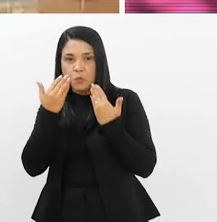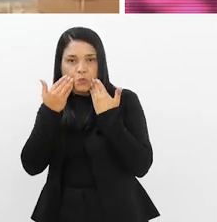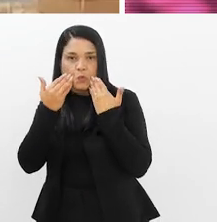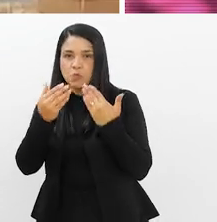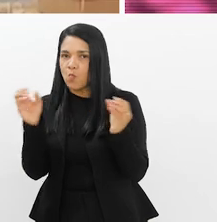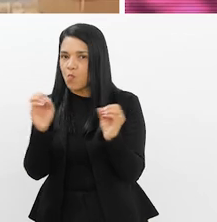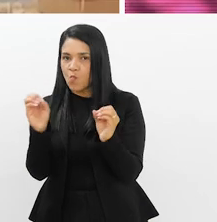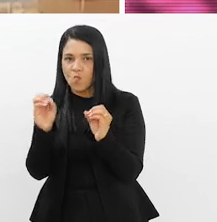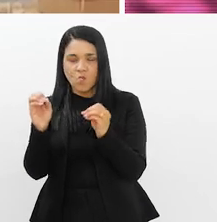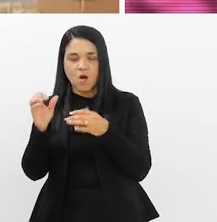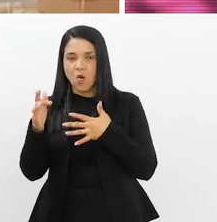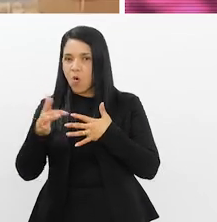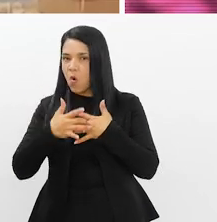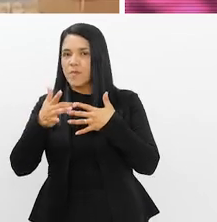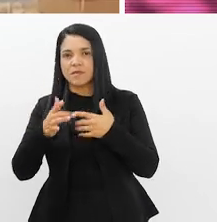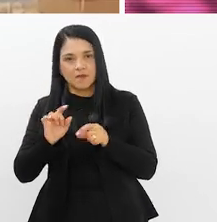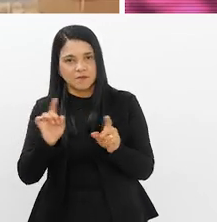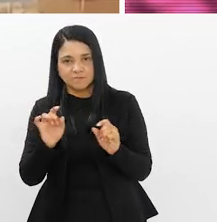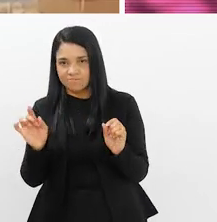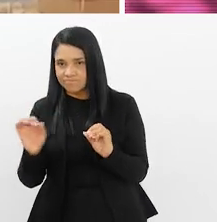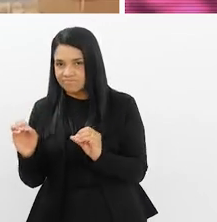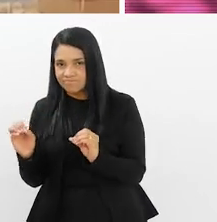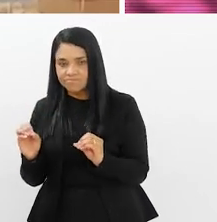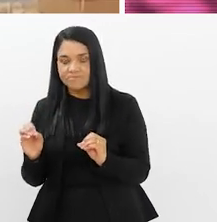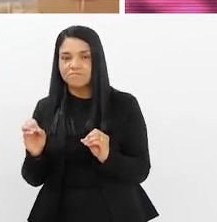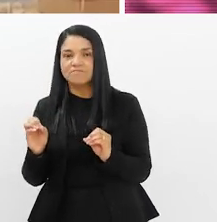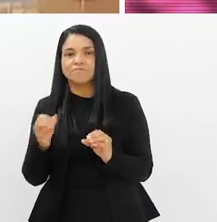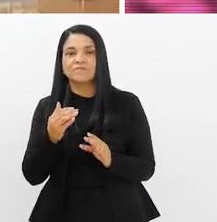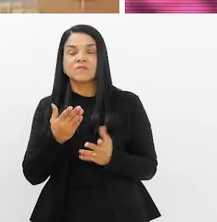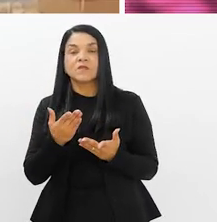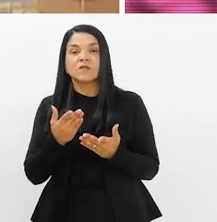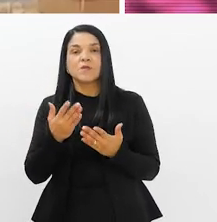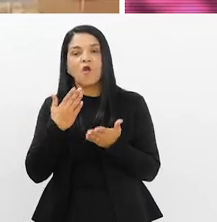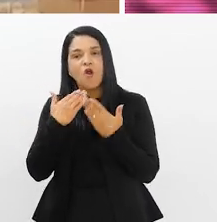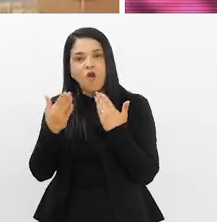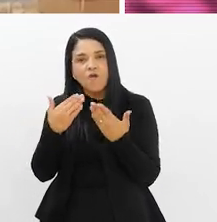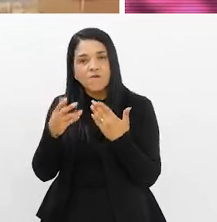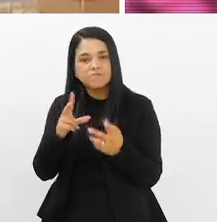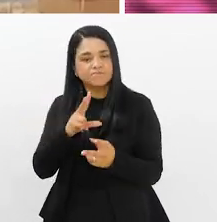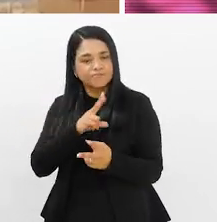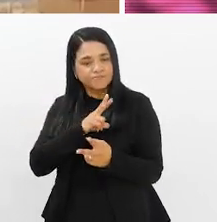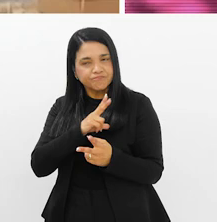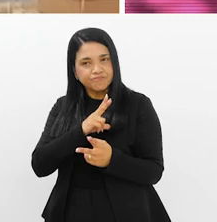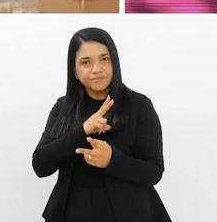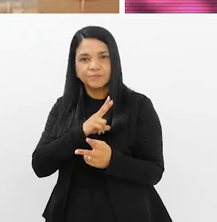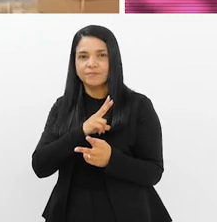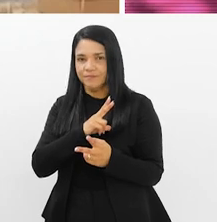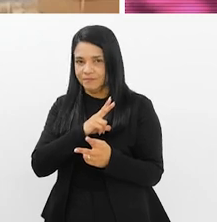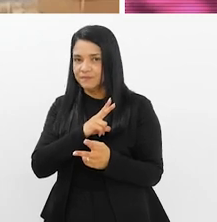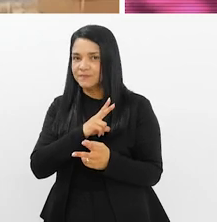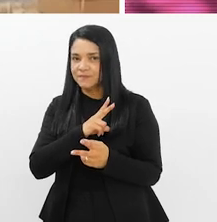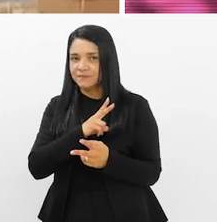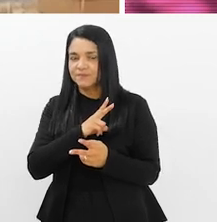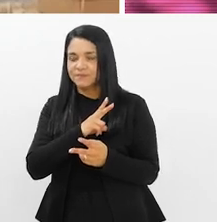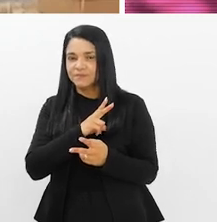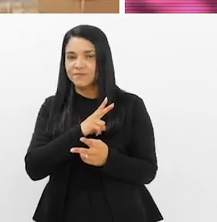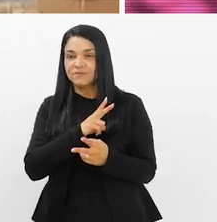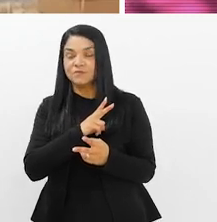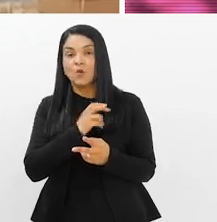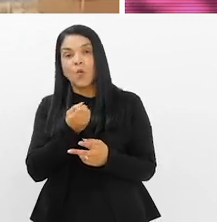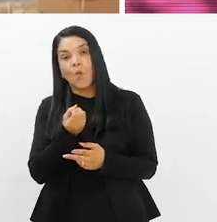elas não se expõem nos comentários públicos, para poder ter uma conversa nesse sentido,